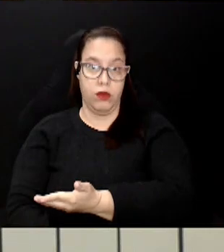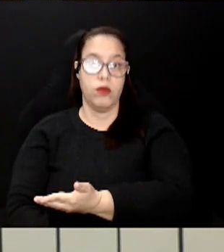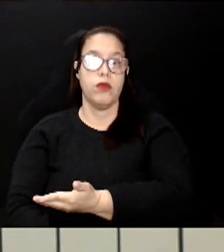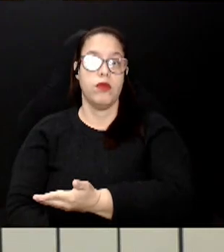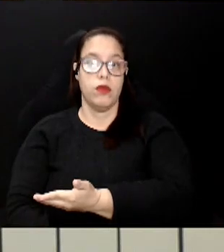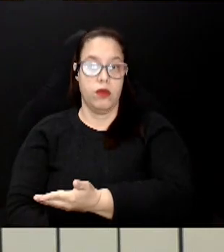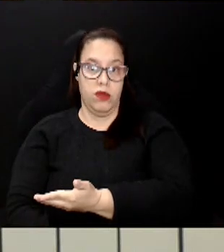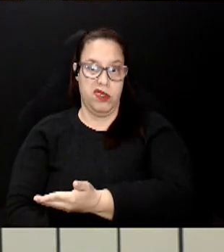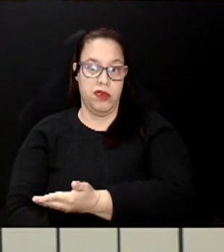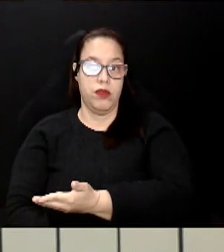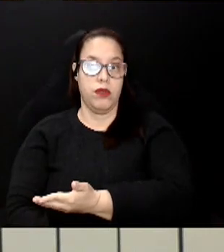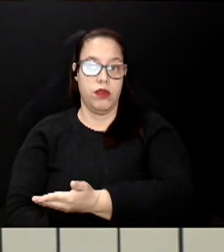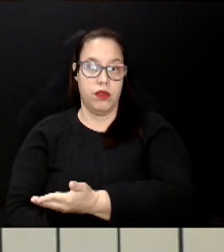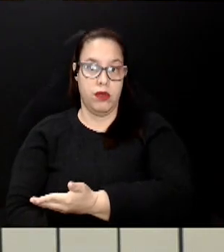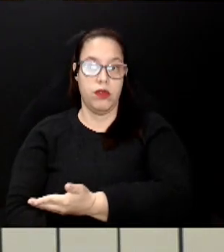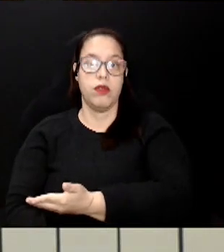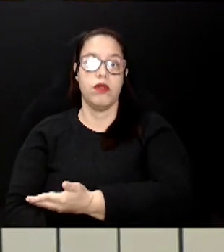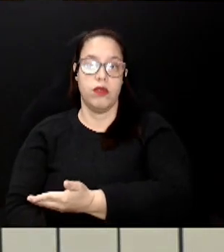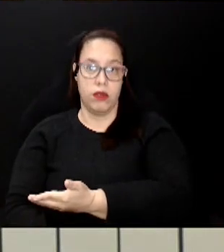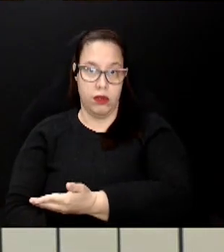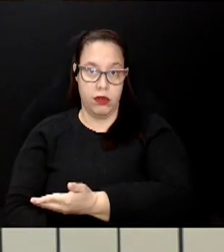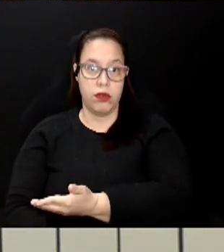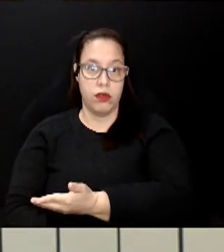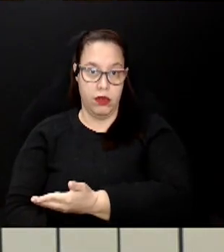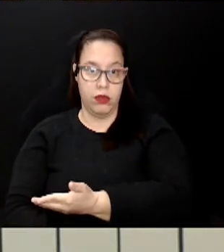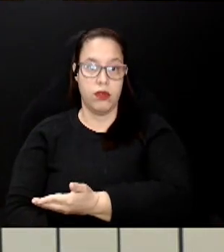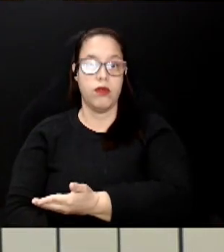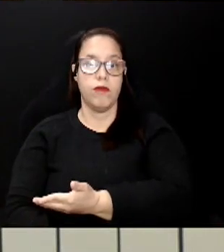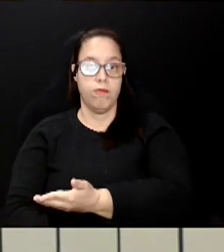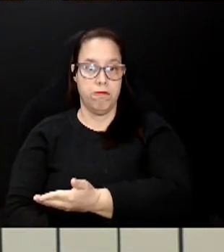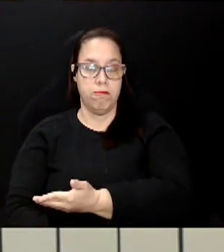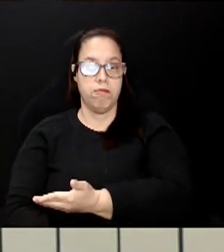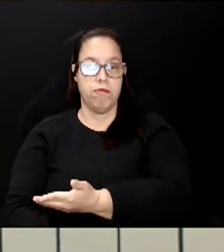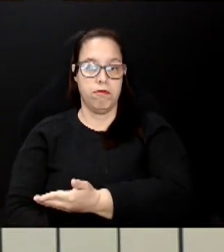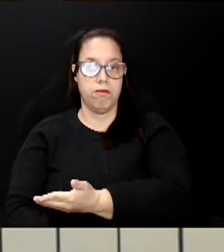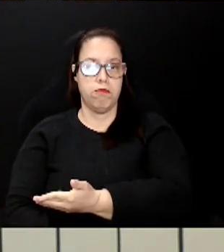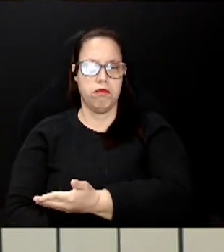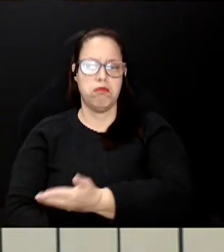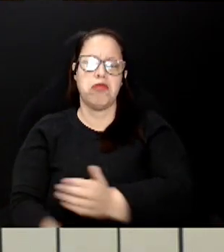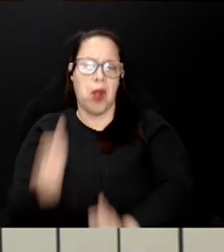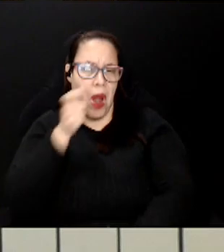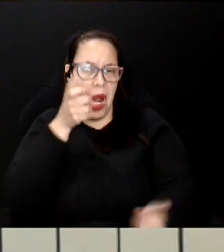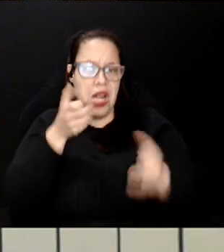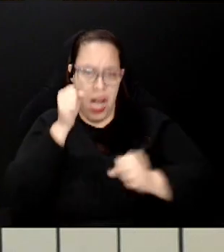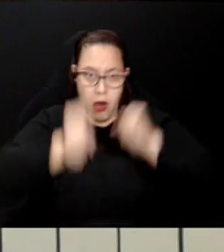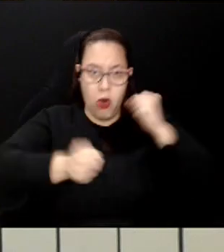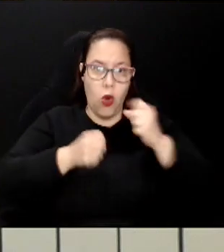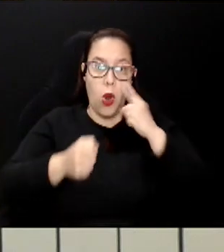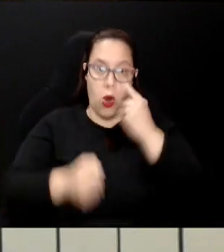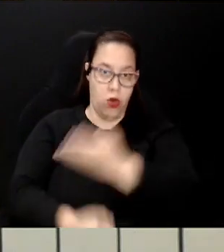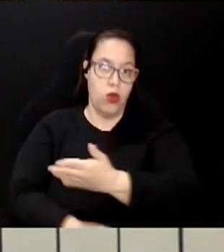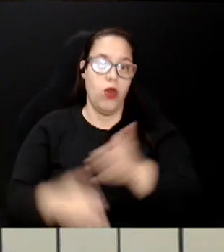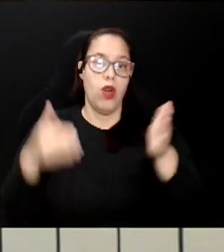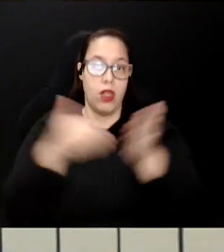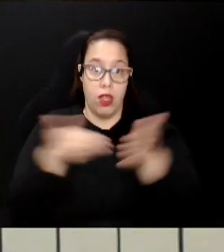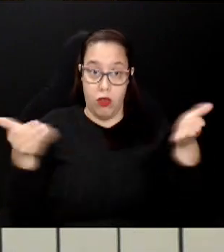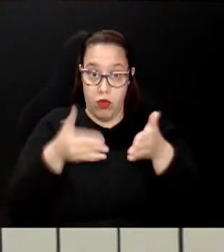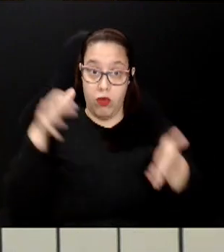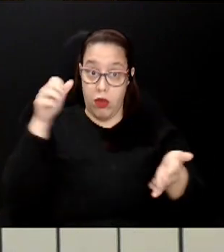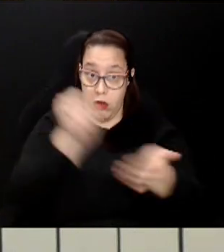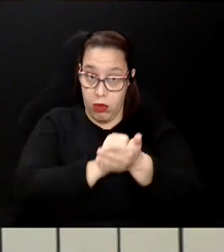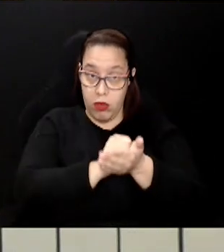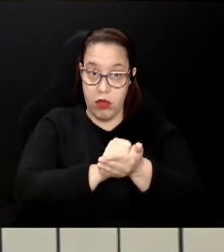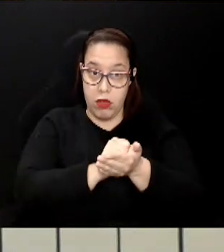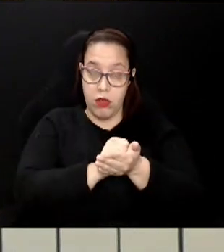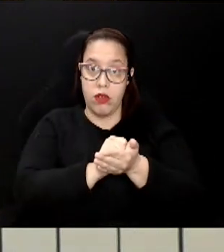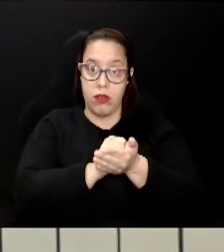.com.br/evento/Circuito de Corridas dos Distritos. Então, você que está interessado aí, tem até o dia de hoje para poder fazer a inscrição